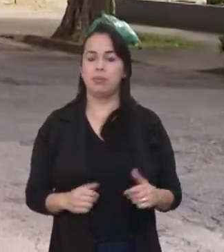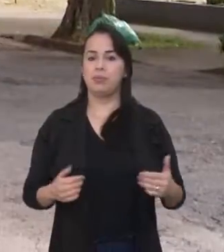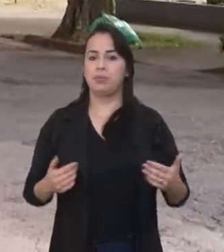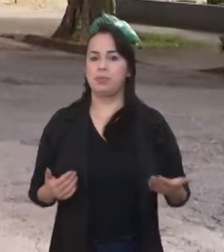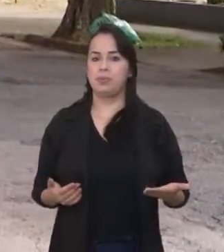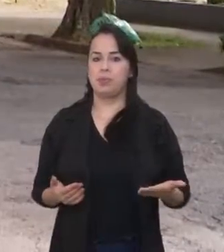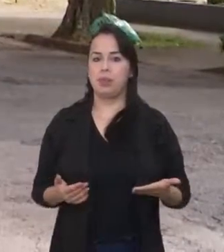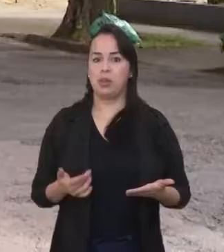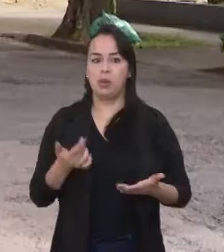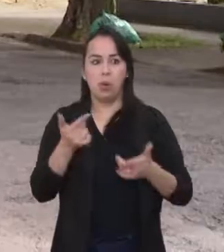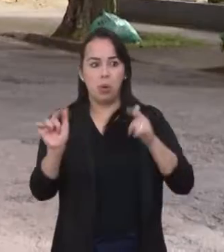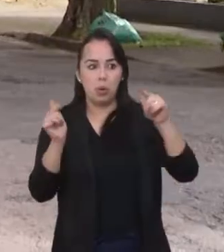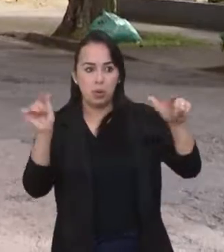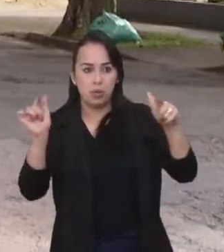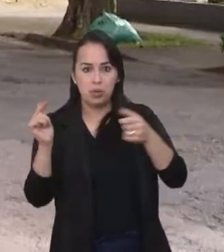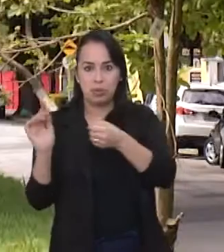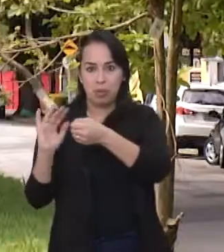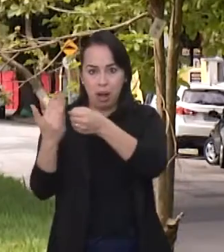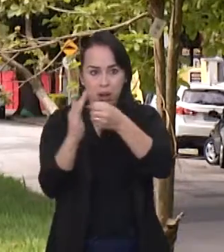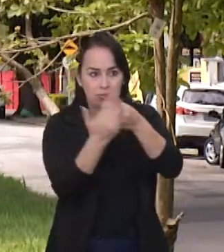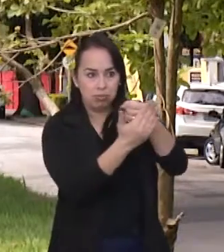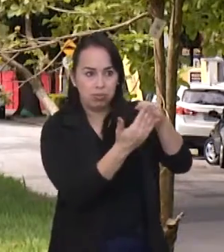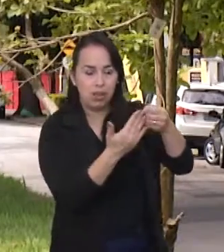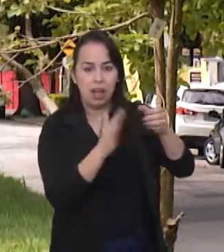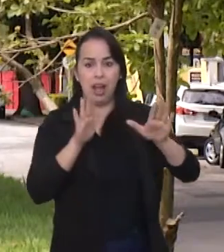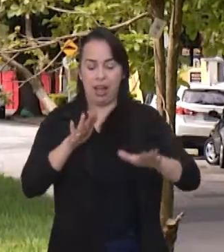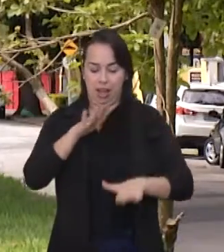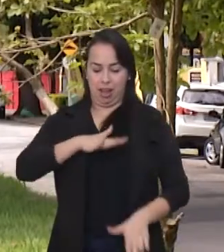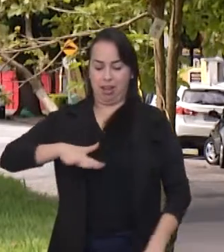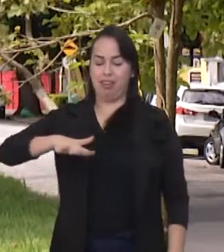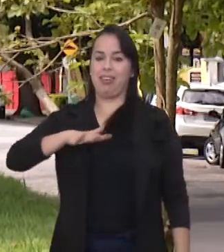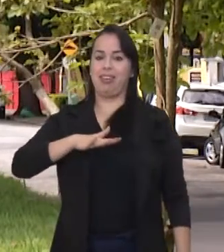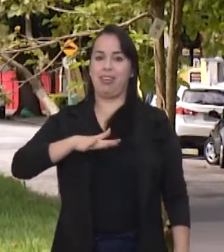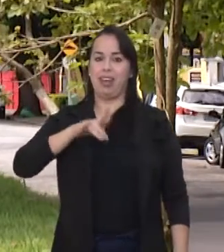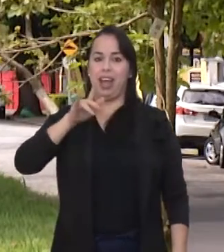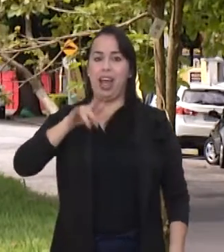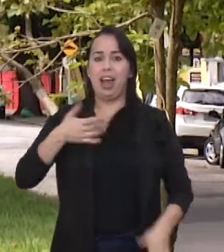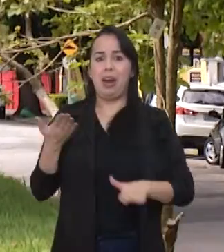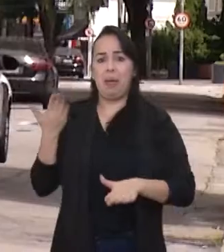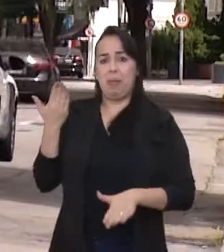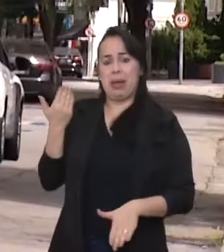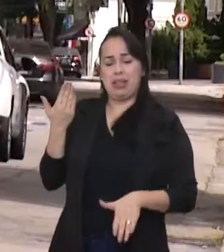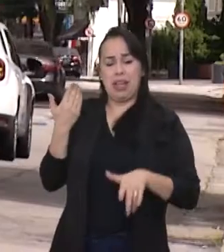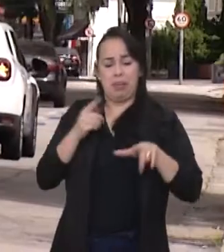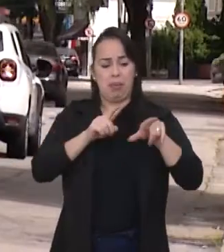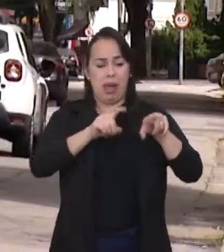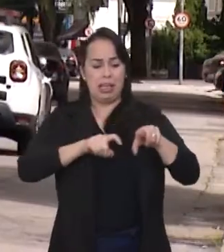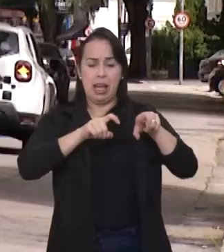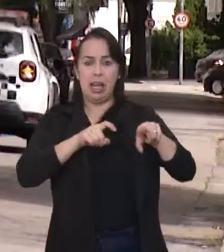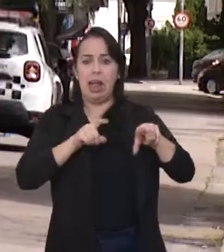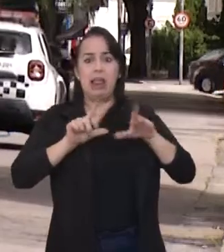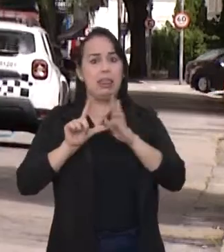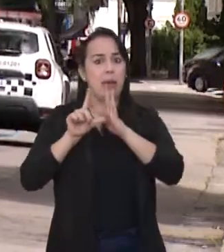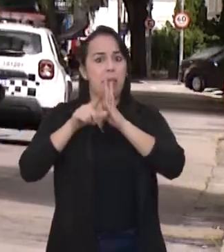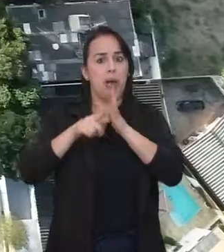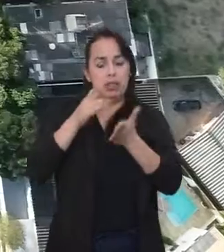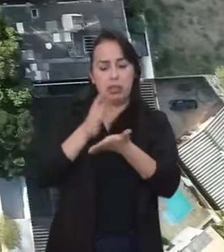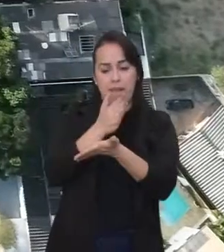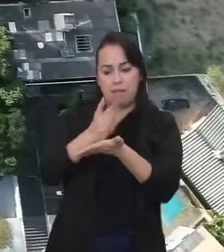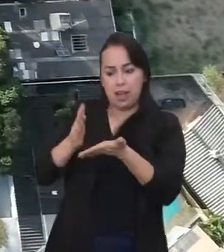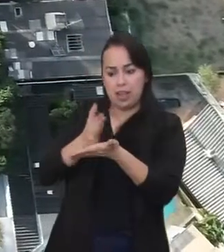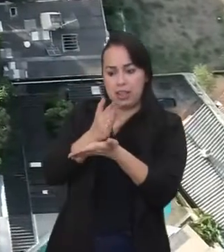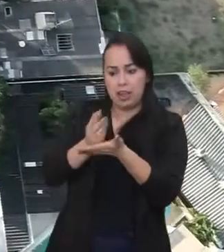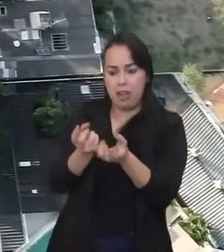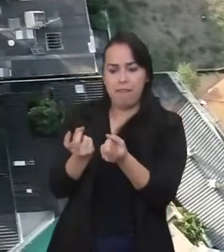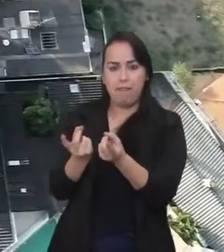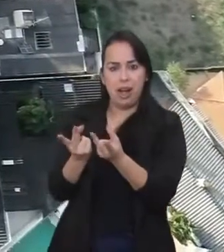Como muitos bairros em São José dos Campos, o Jardim Esplanada também era uma fazenda, que foi desmembrada e depois loteada.